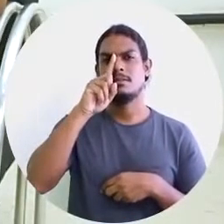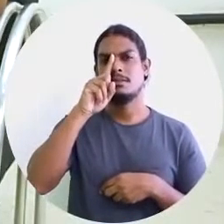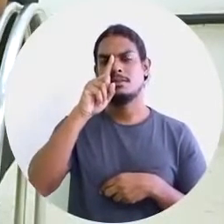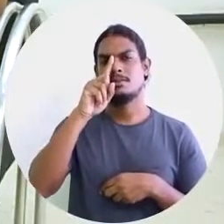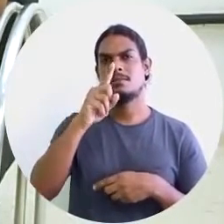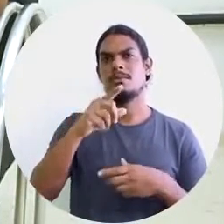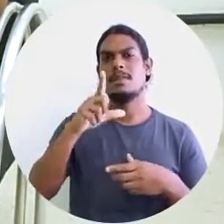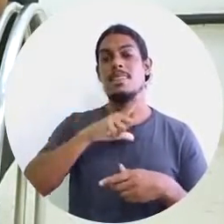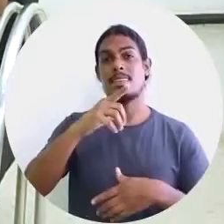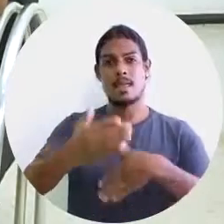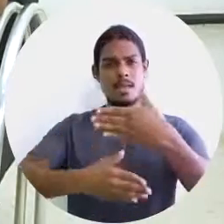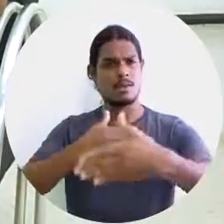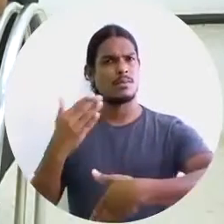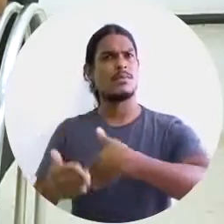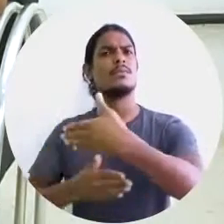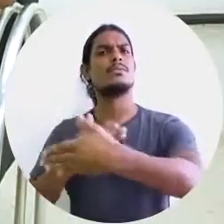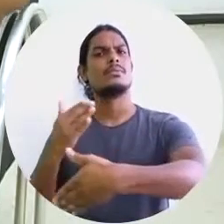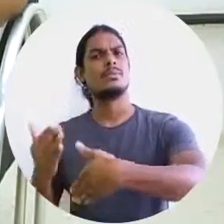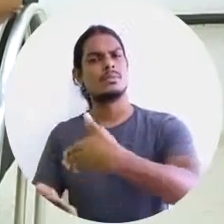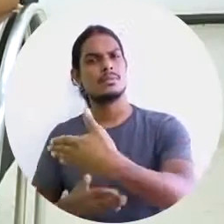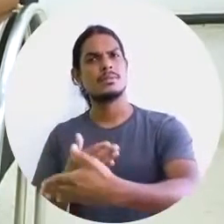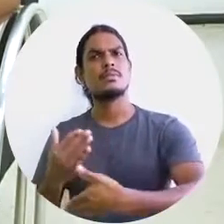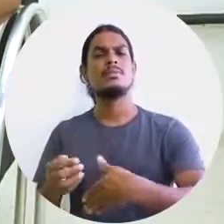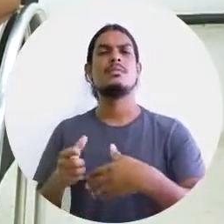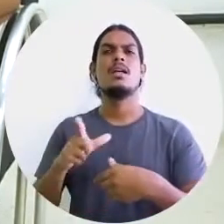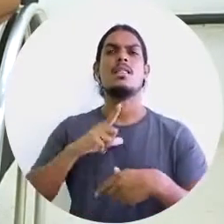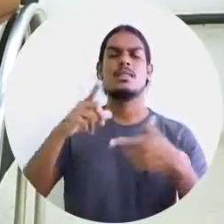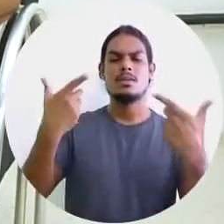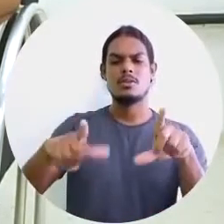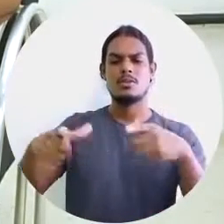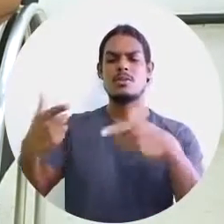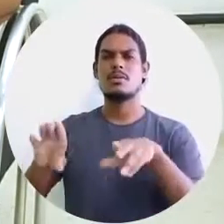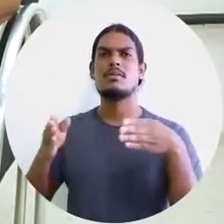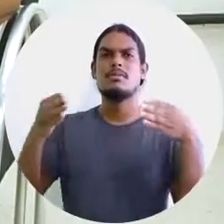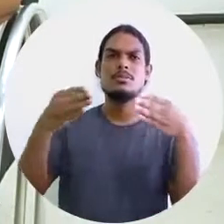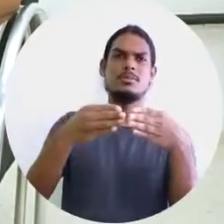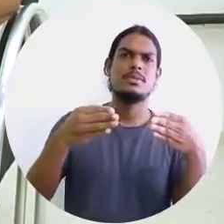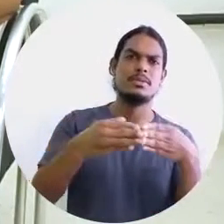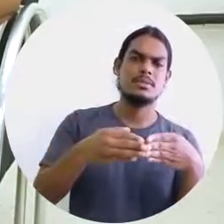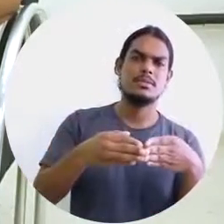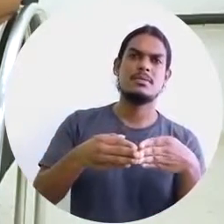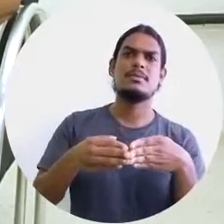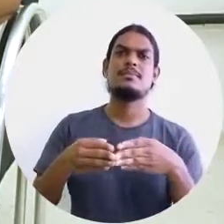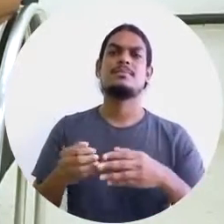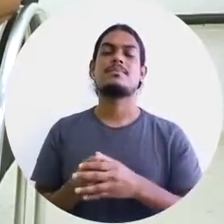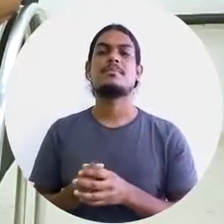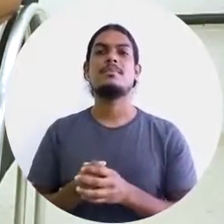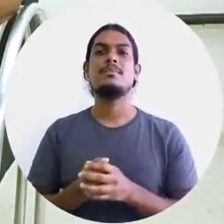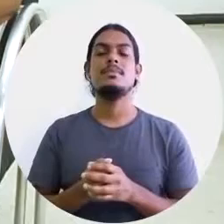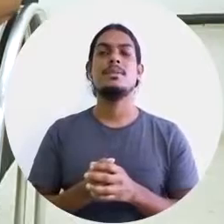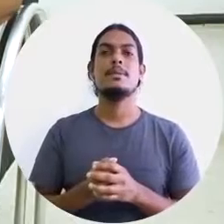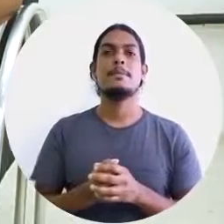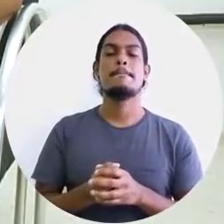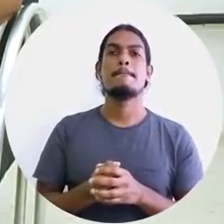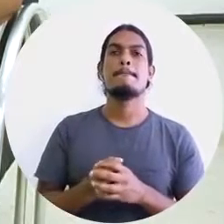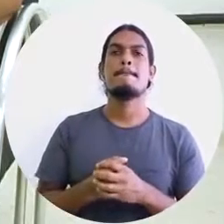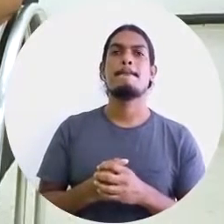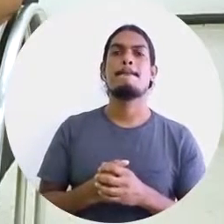trajetória e, dependendo das circunstâncias, atinge um agente passivo, que é o trabalhador. Positivo.